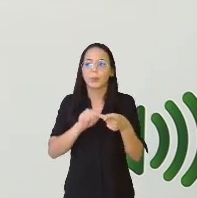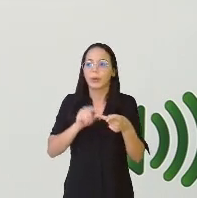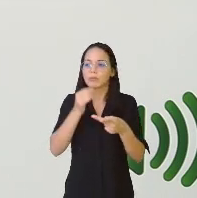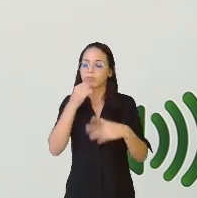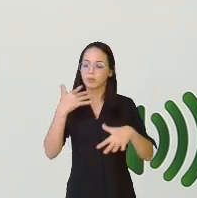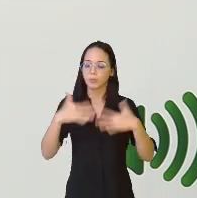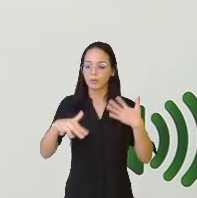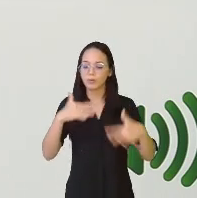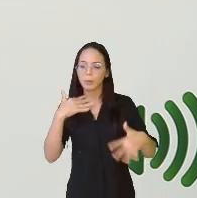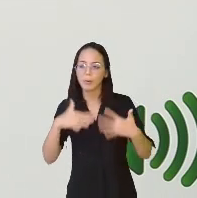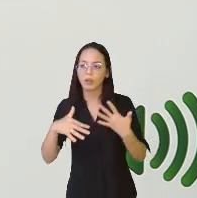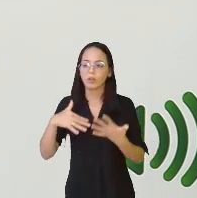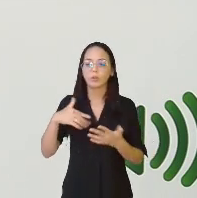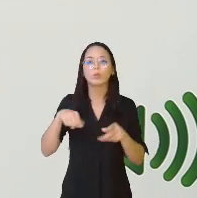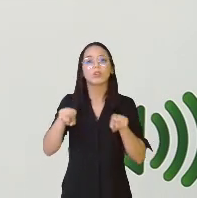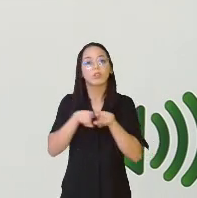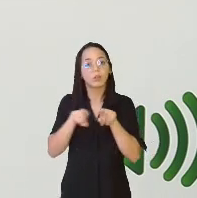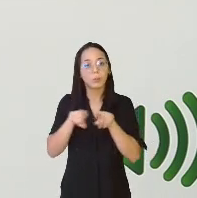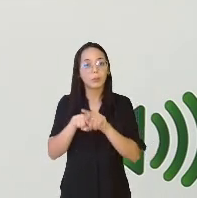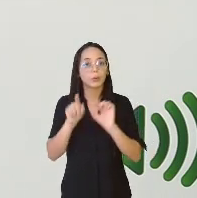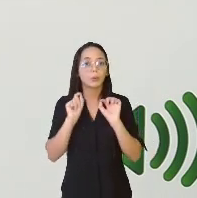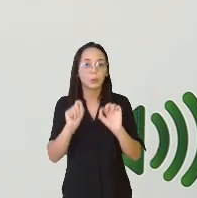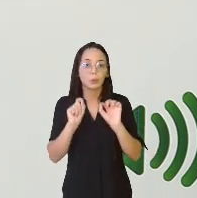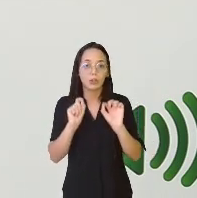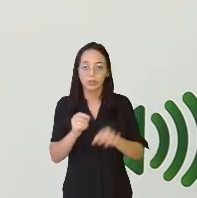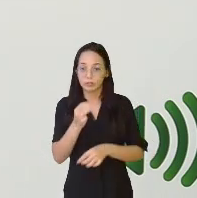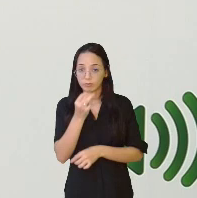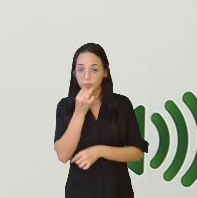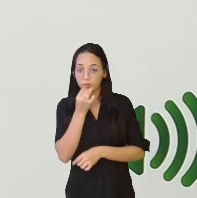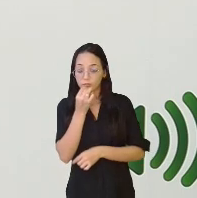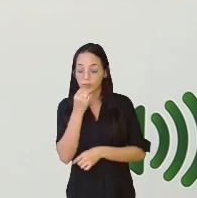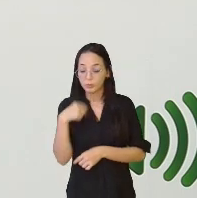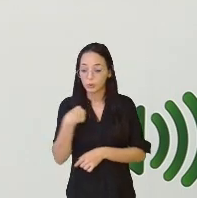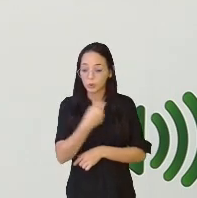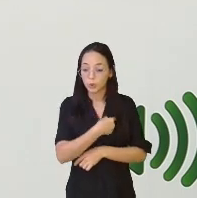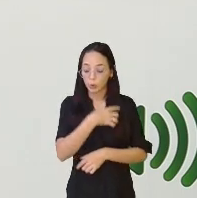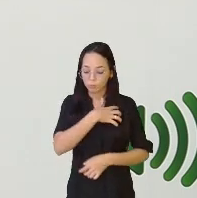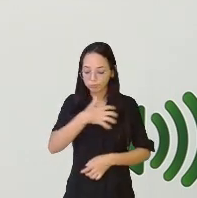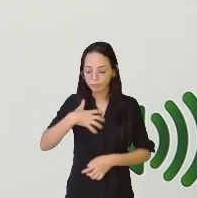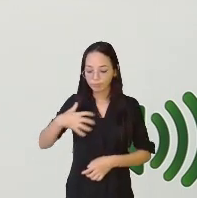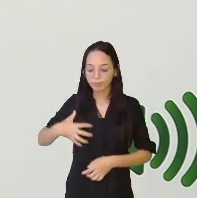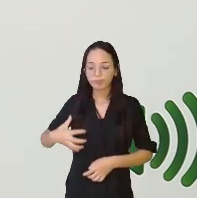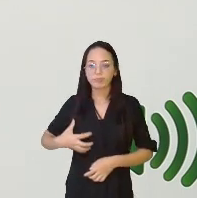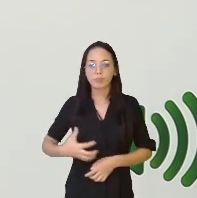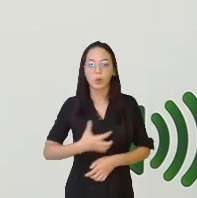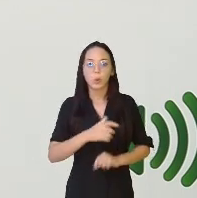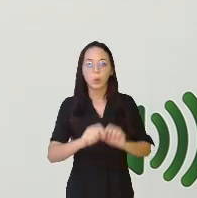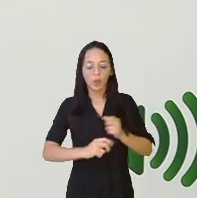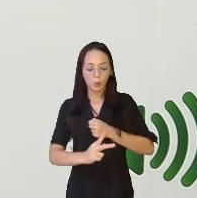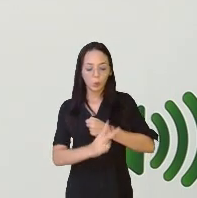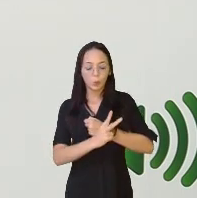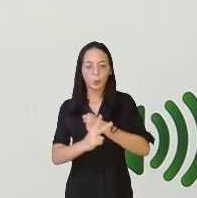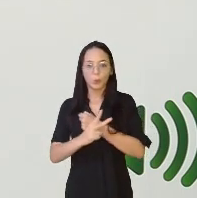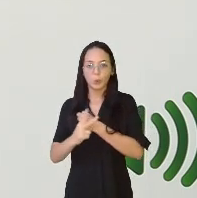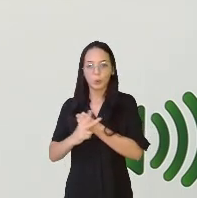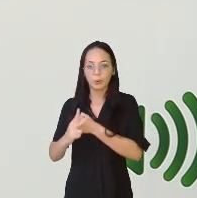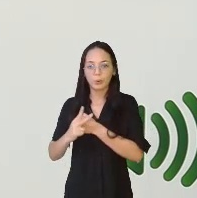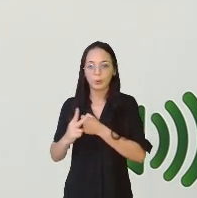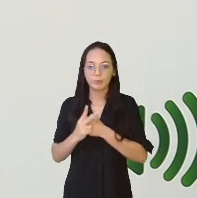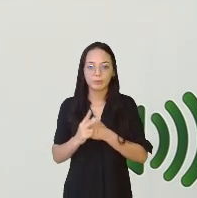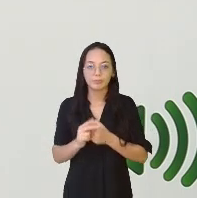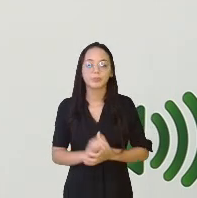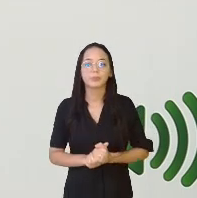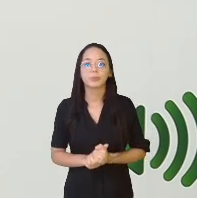se locomova e faz também com que os nossos órgãos eles sejam protegidos.